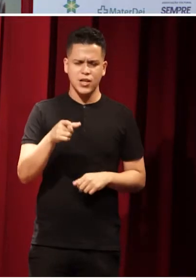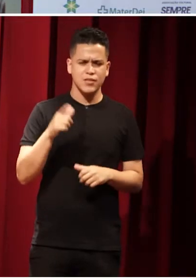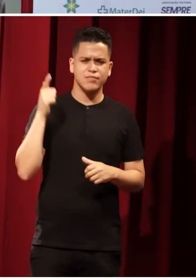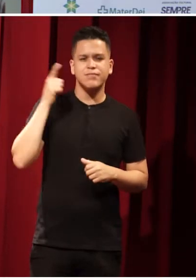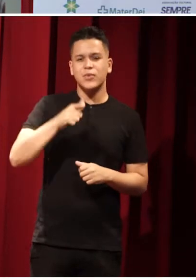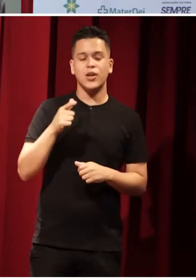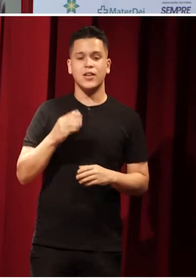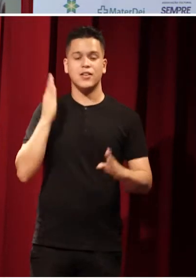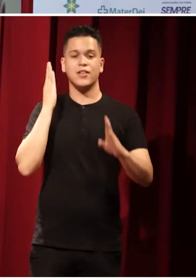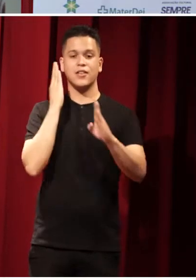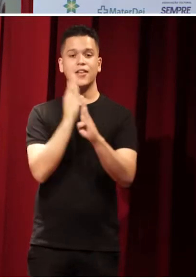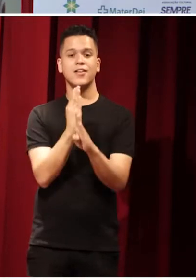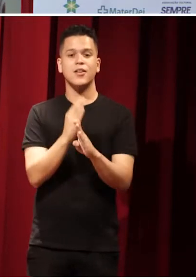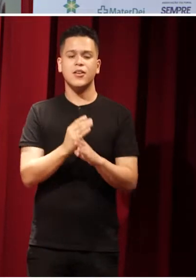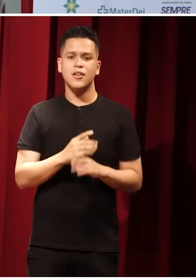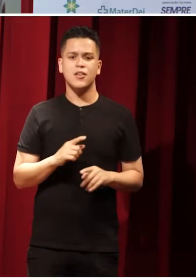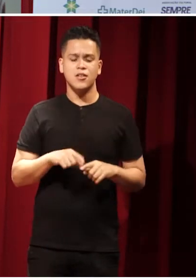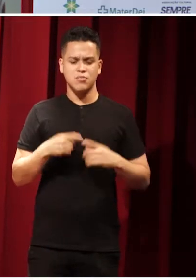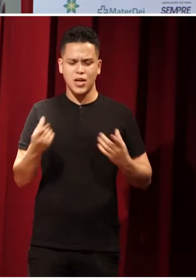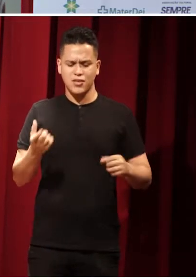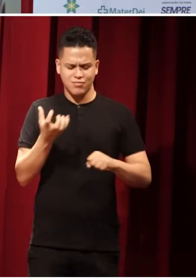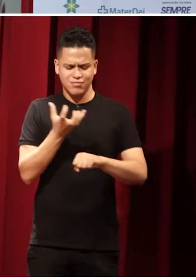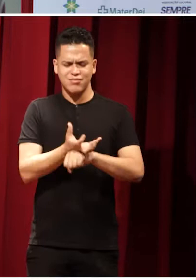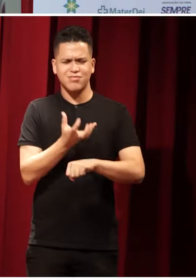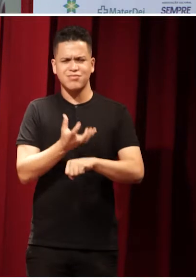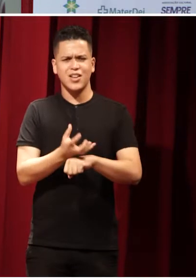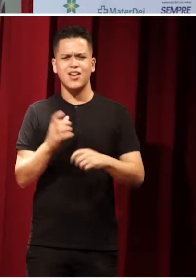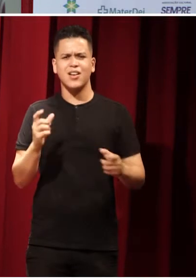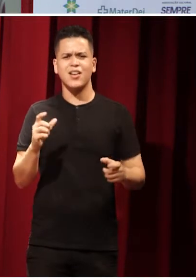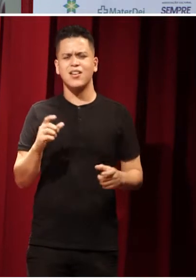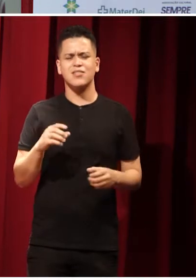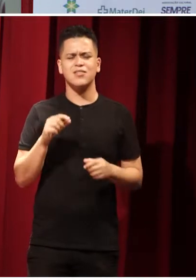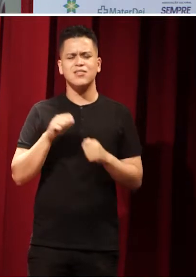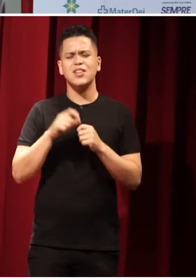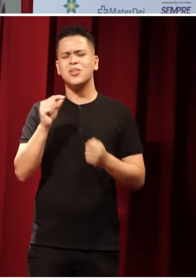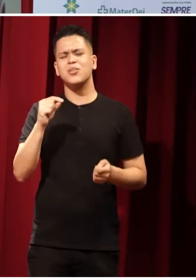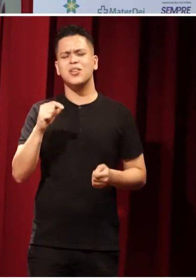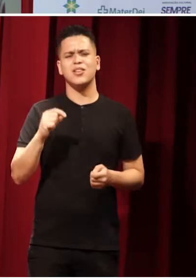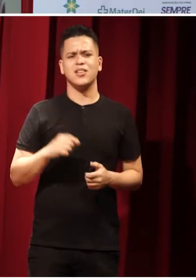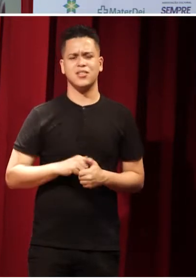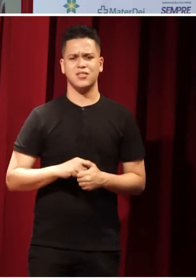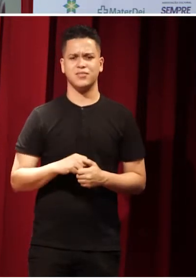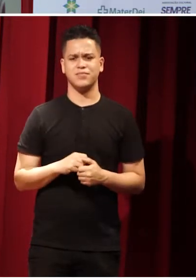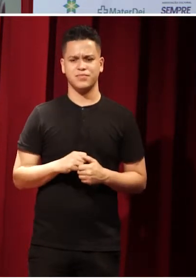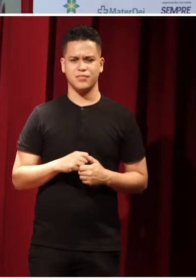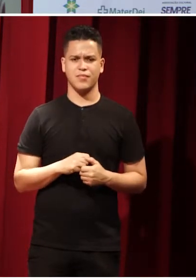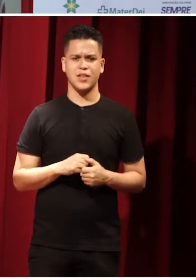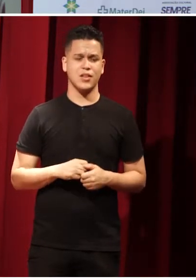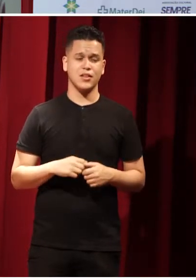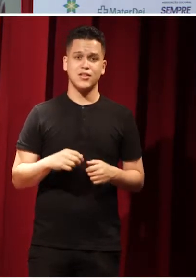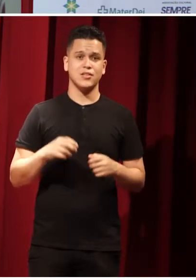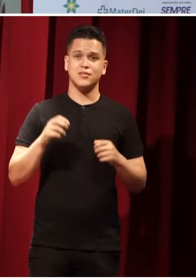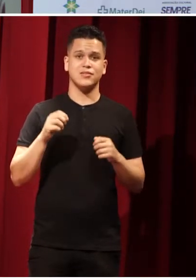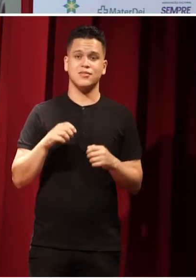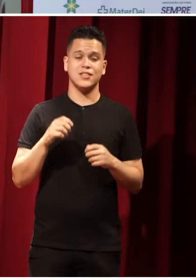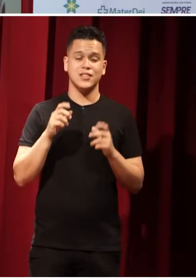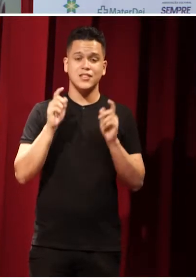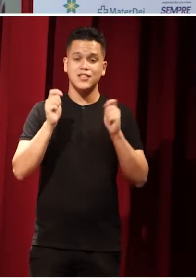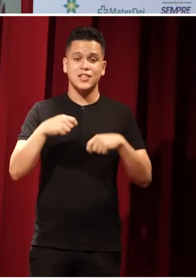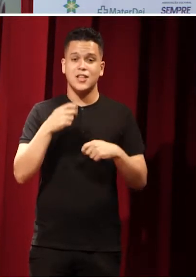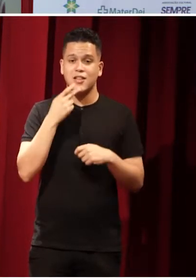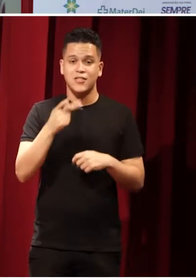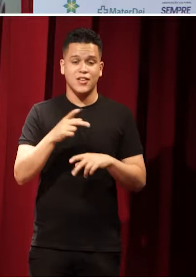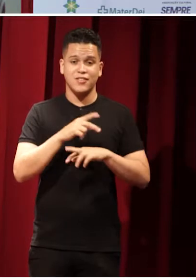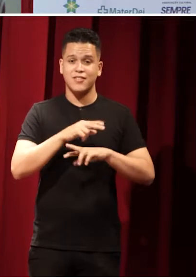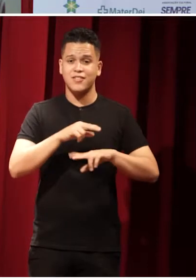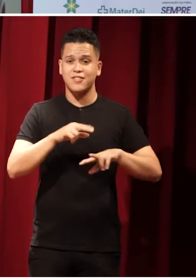lá todos os adeptos. Então, o que faz essa disciplina? Eu ponho 1000 aspas nessa